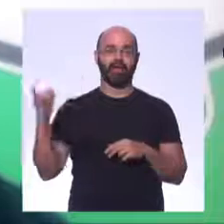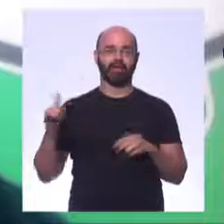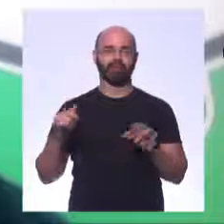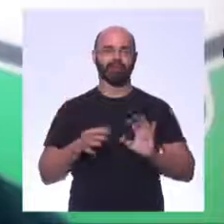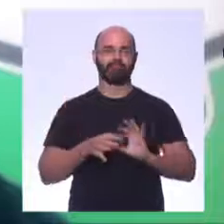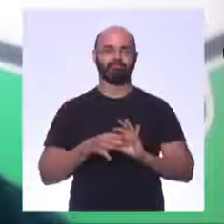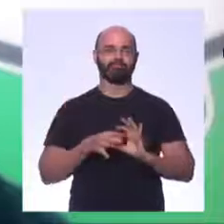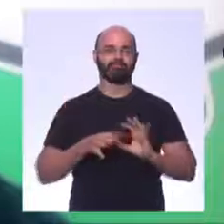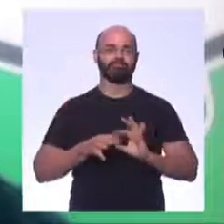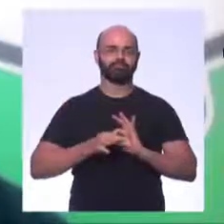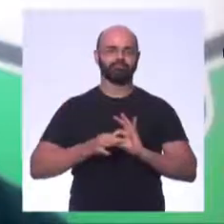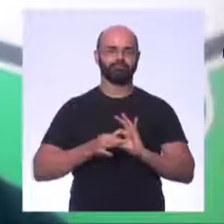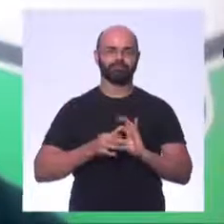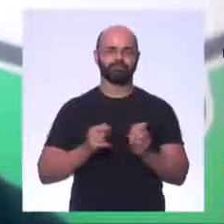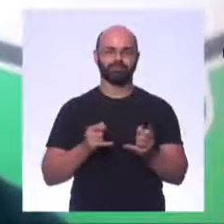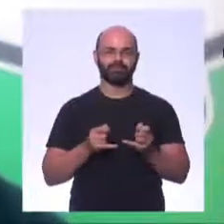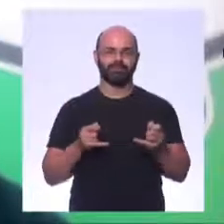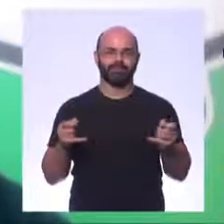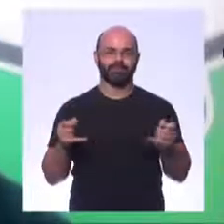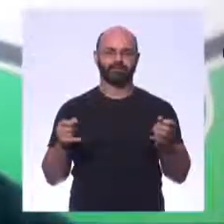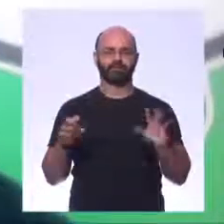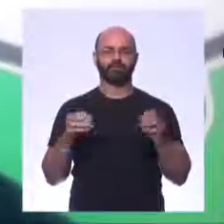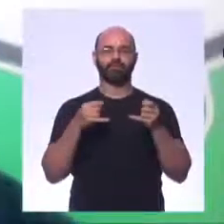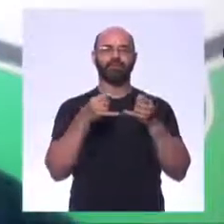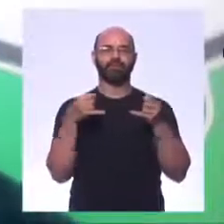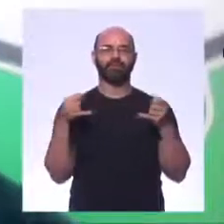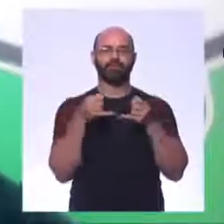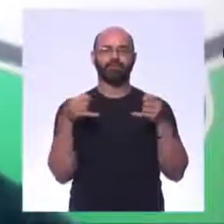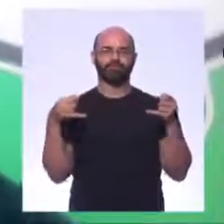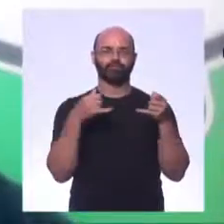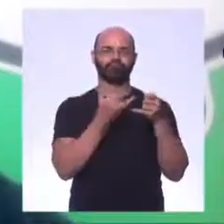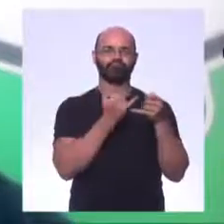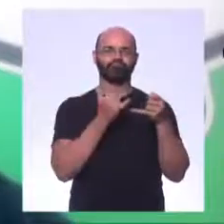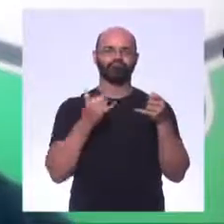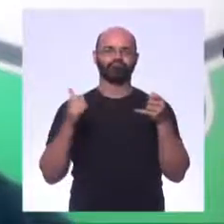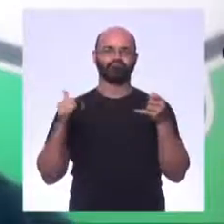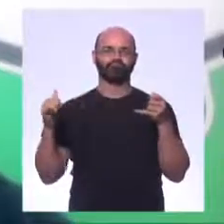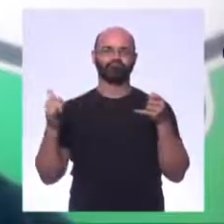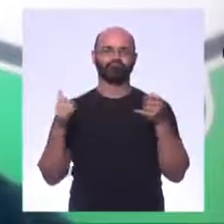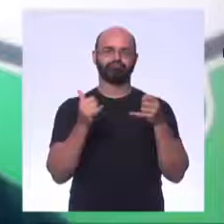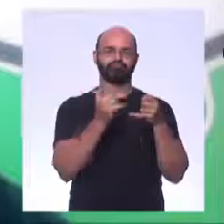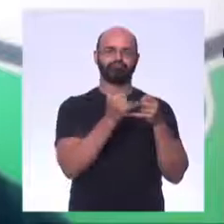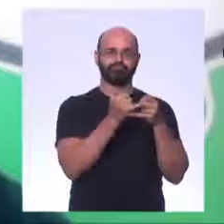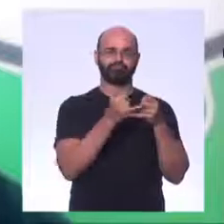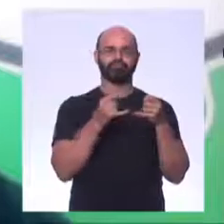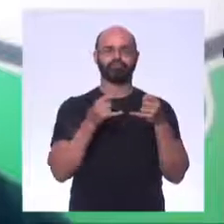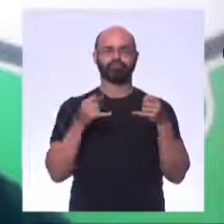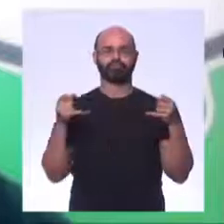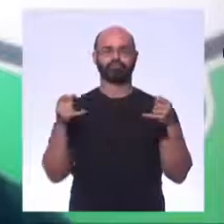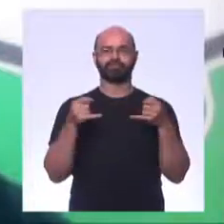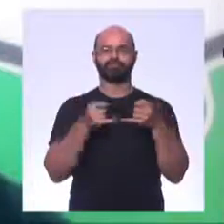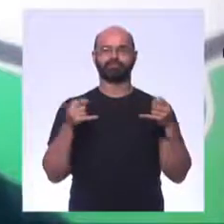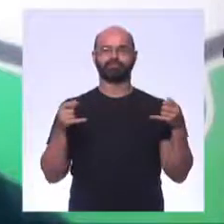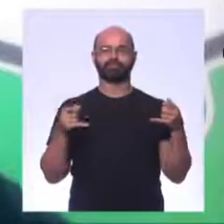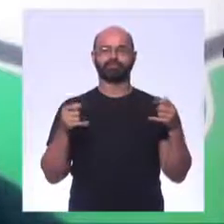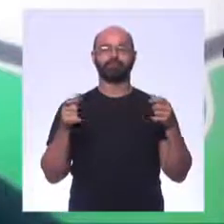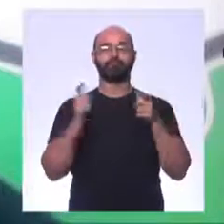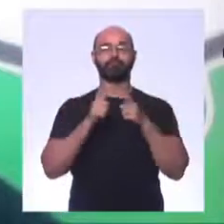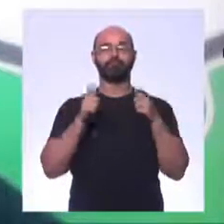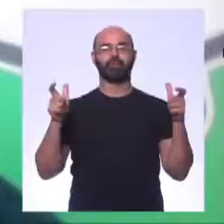em alguns equipamentos. Então, a maioria está, né, se respondendo dessa